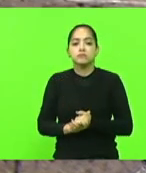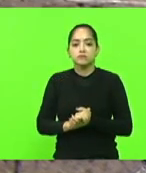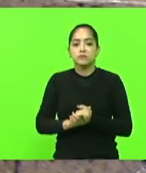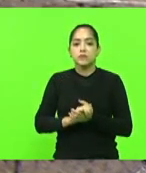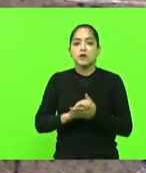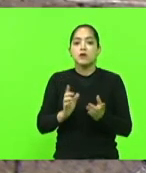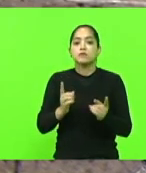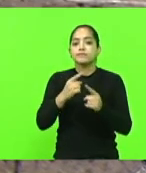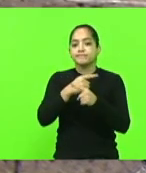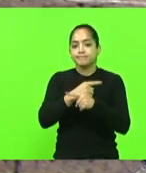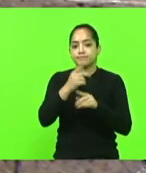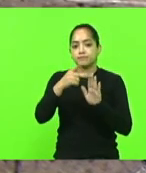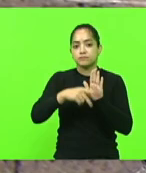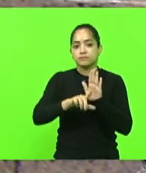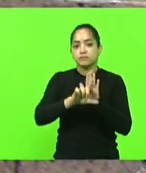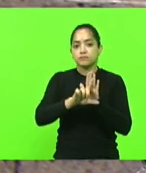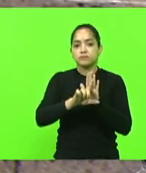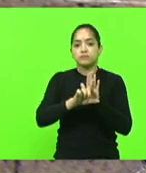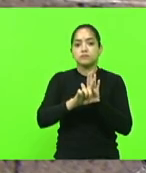de lei